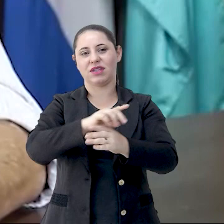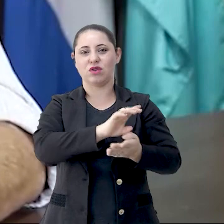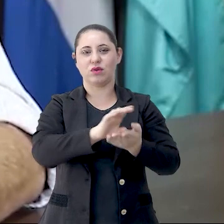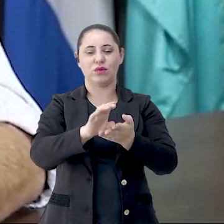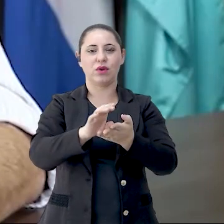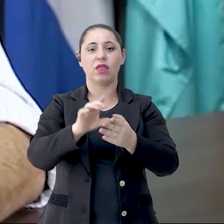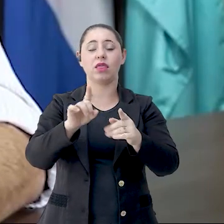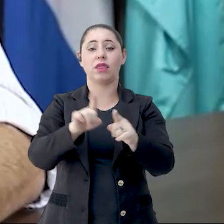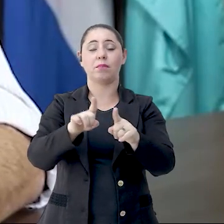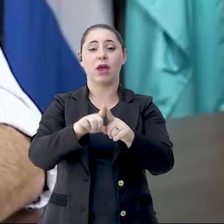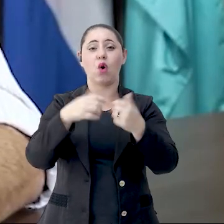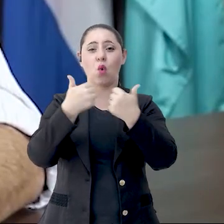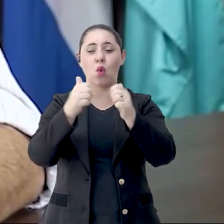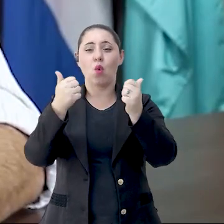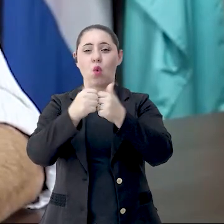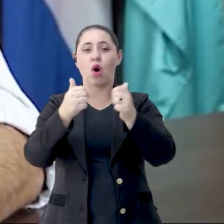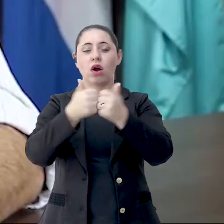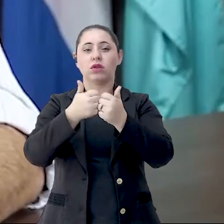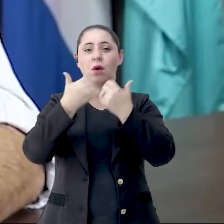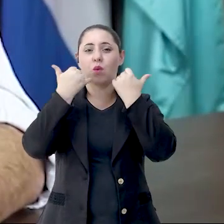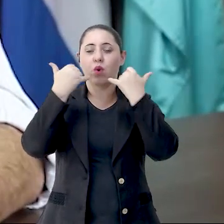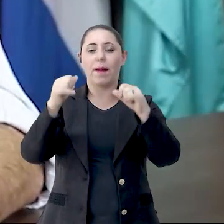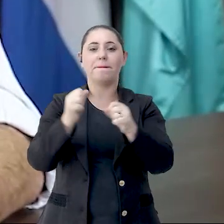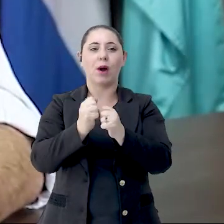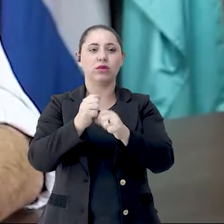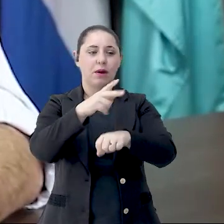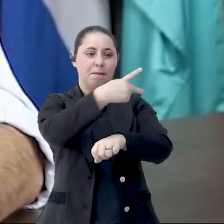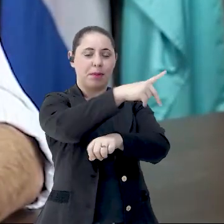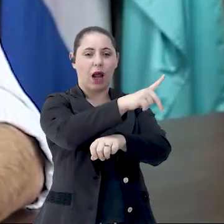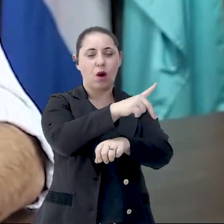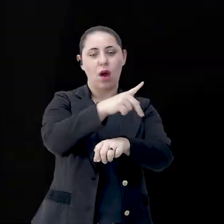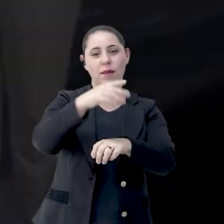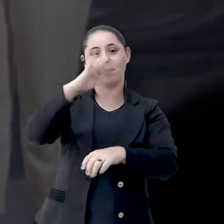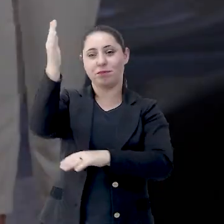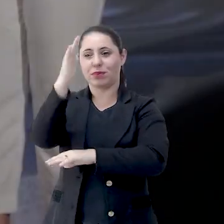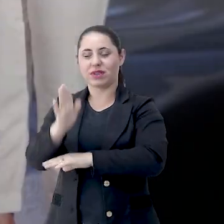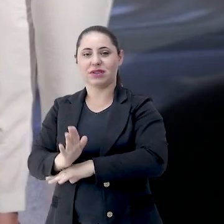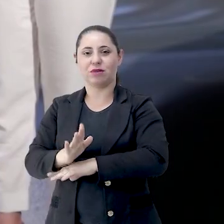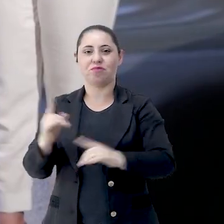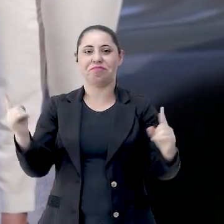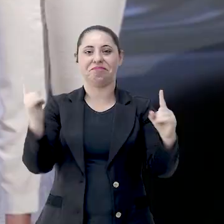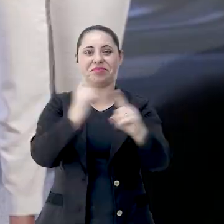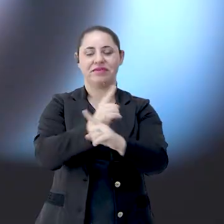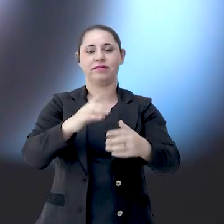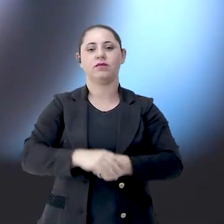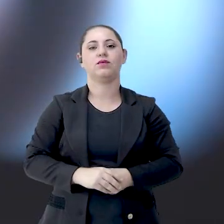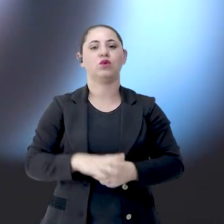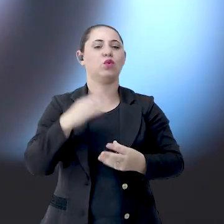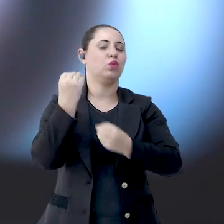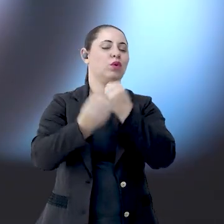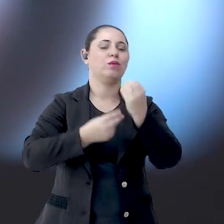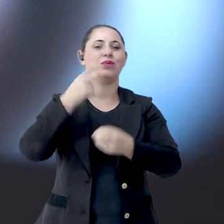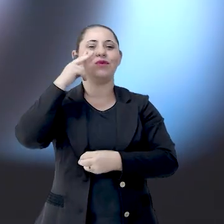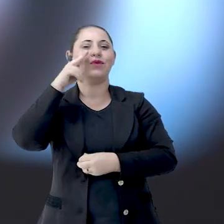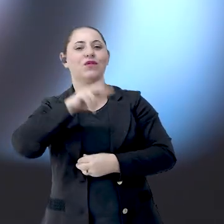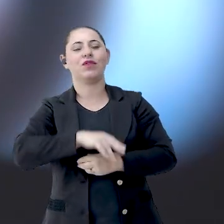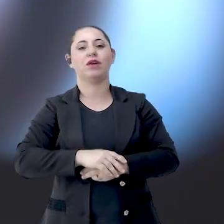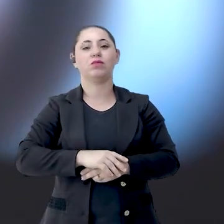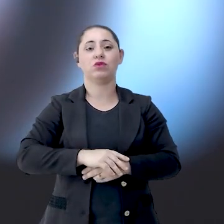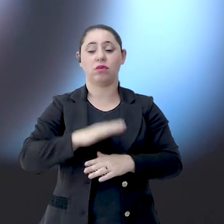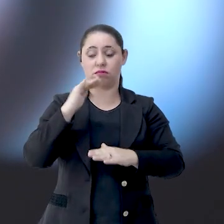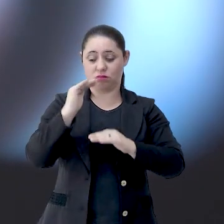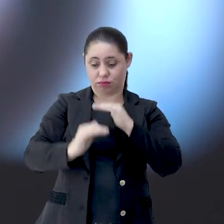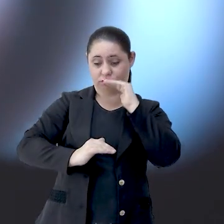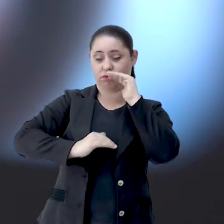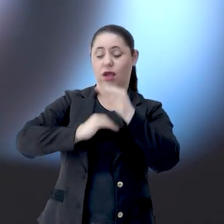que possa transitar do Paraguai para o Brasil e do Brasil para o Paraguai. Como vimos, o potencial turístico de